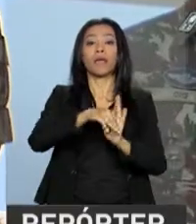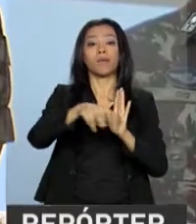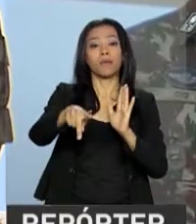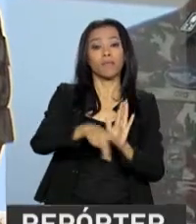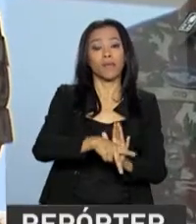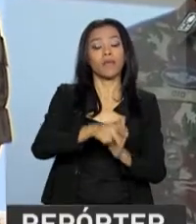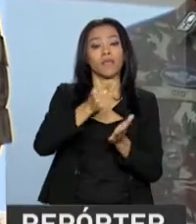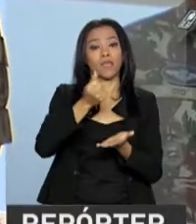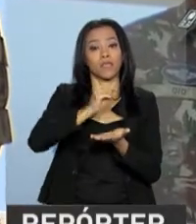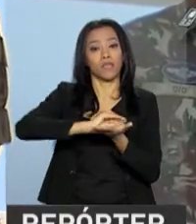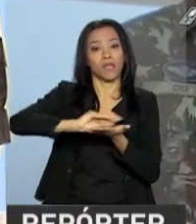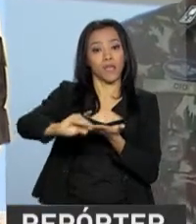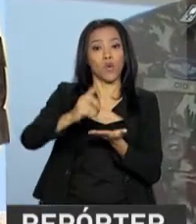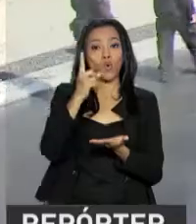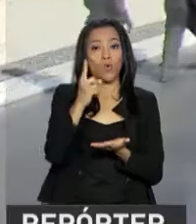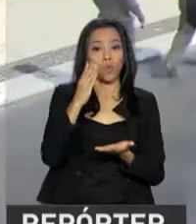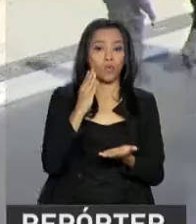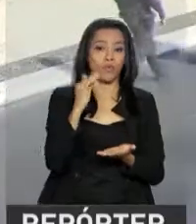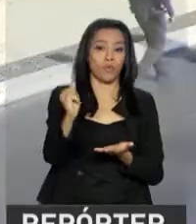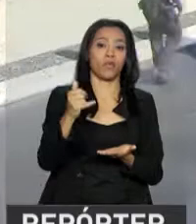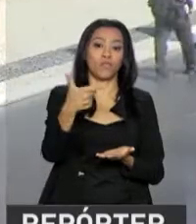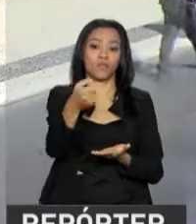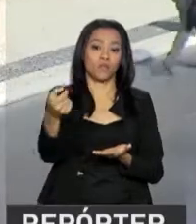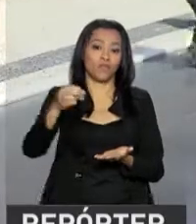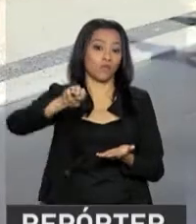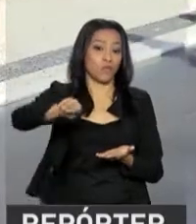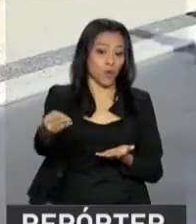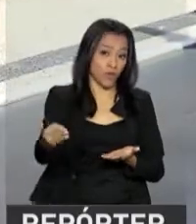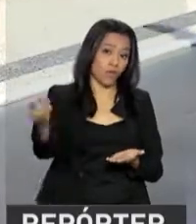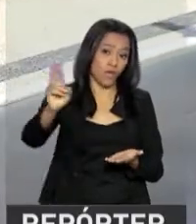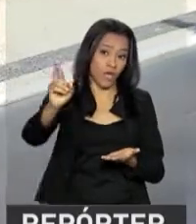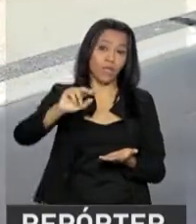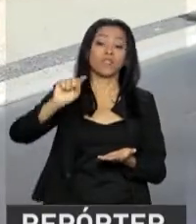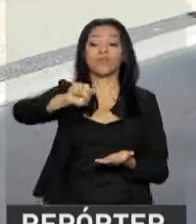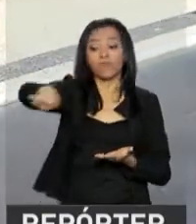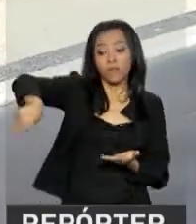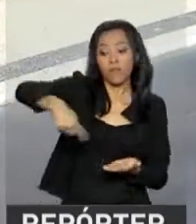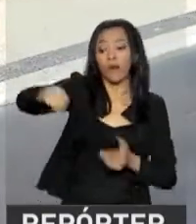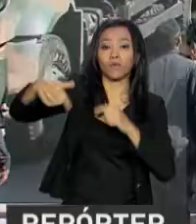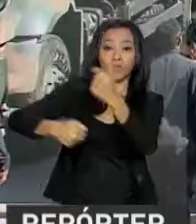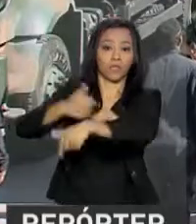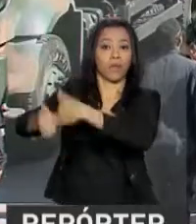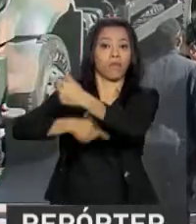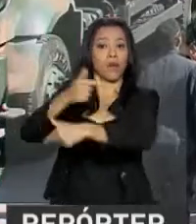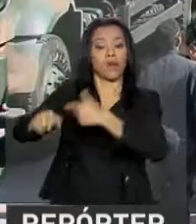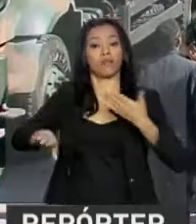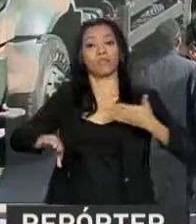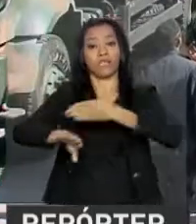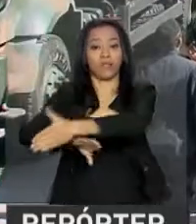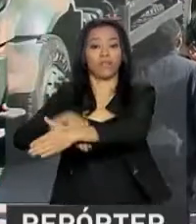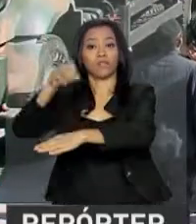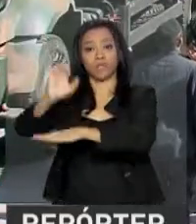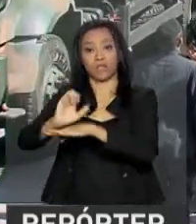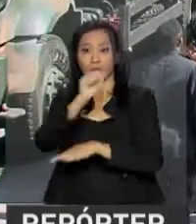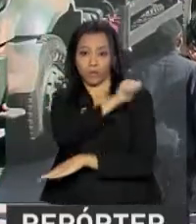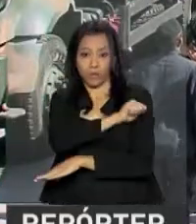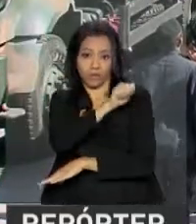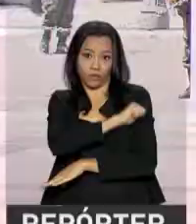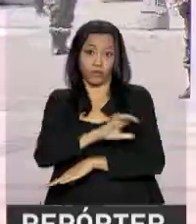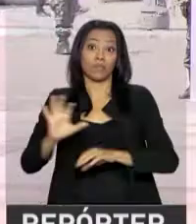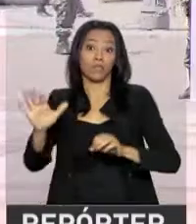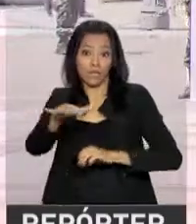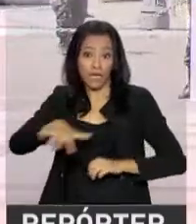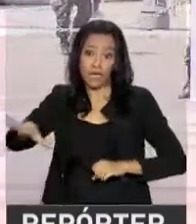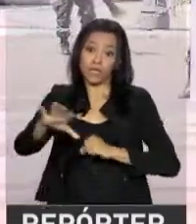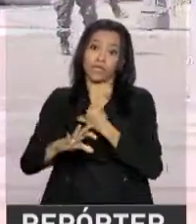de 1 bilhão e 200 milhões de reais para as ações da intervenção federal na segurança pública do Rio. Para